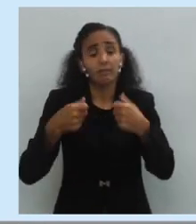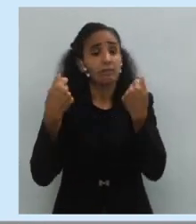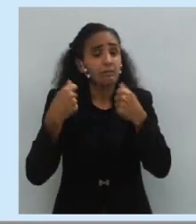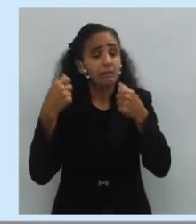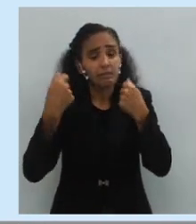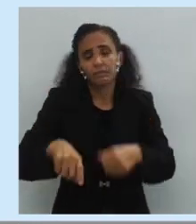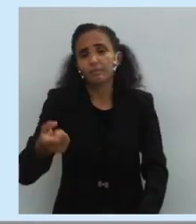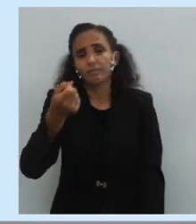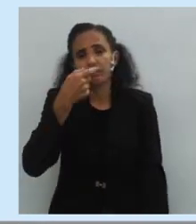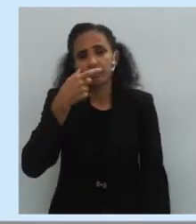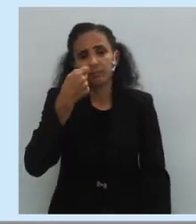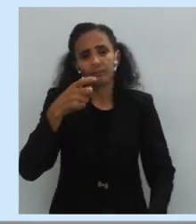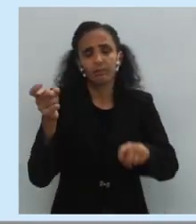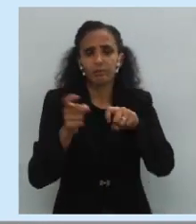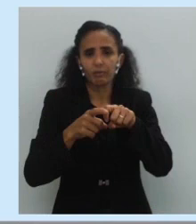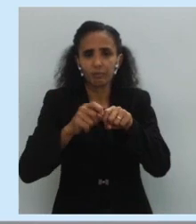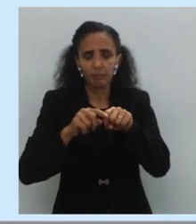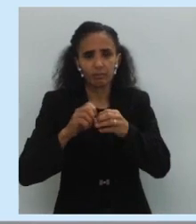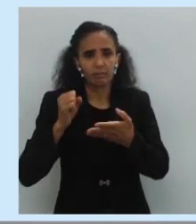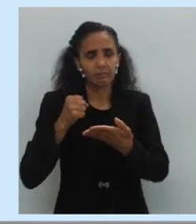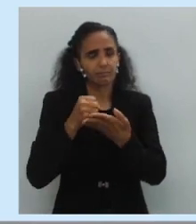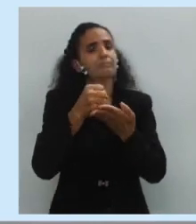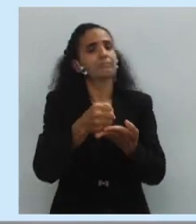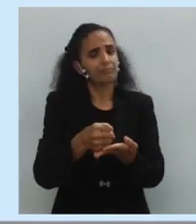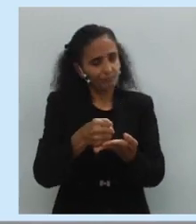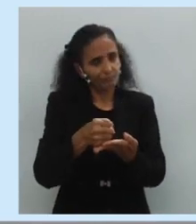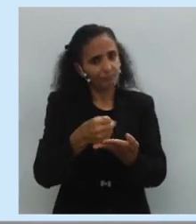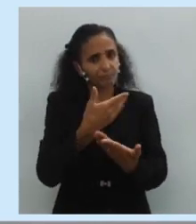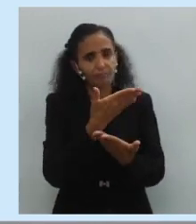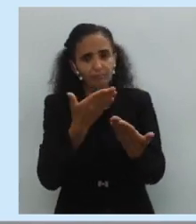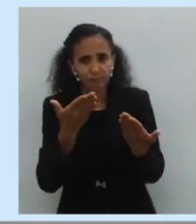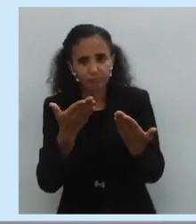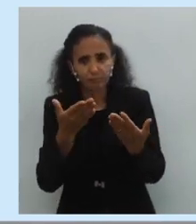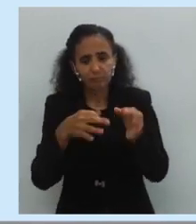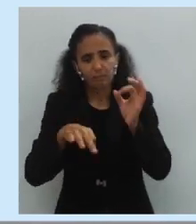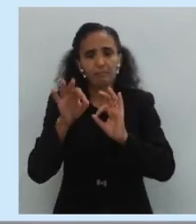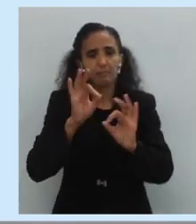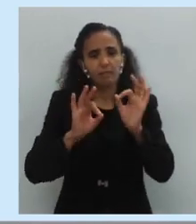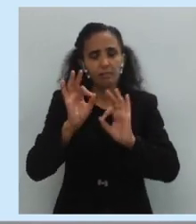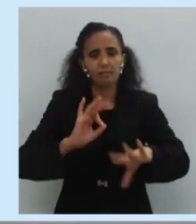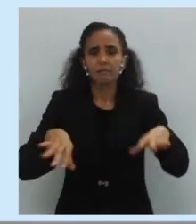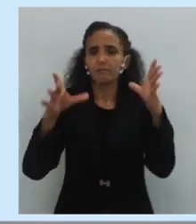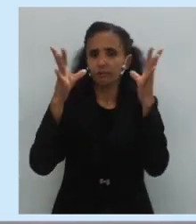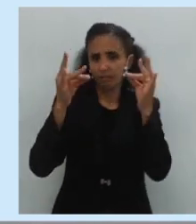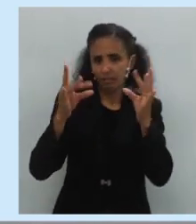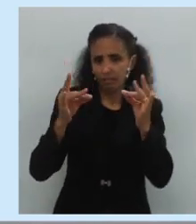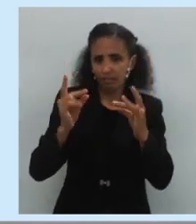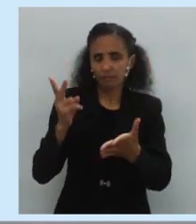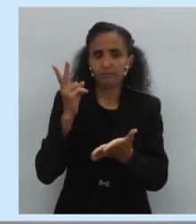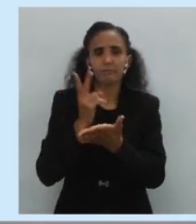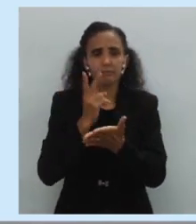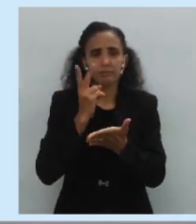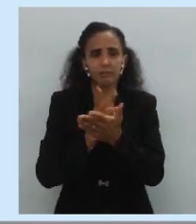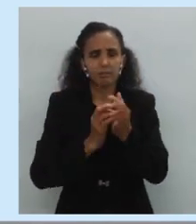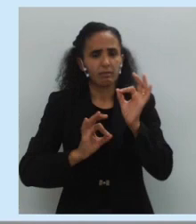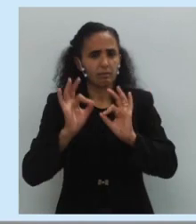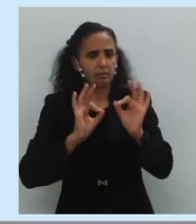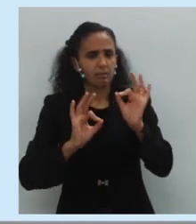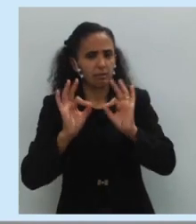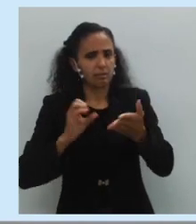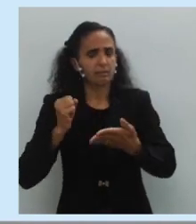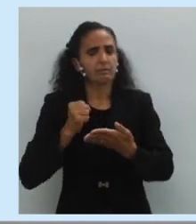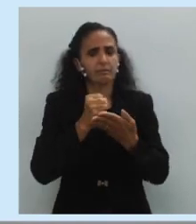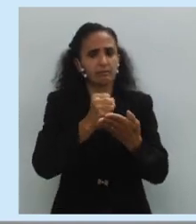declinar a um ritmo que vai variar de repetindo a